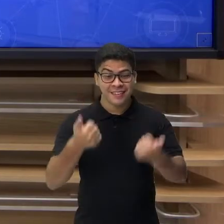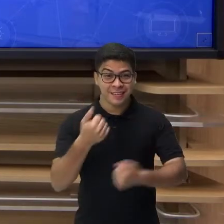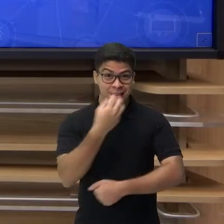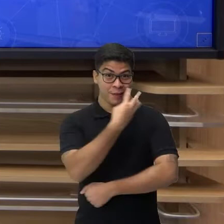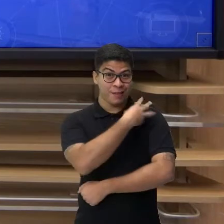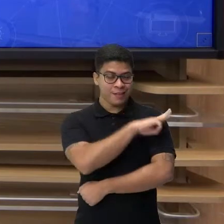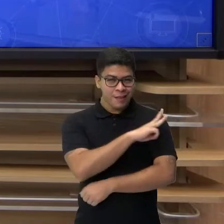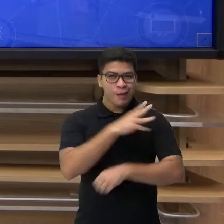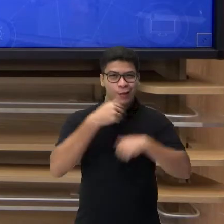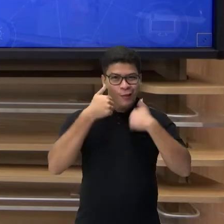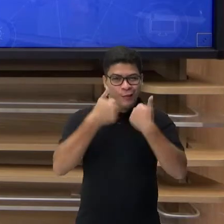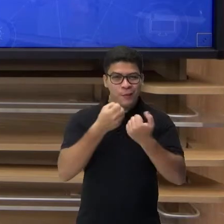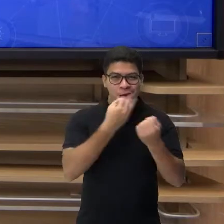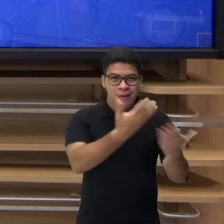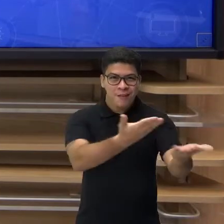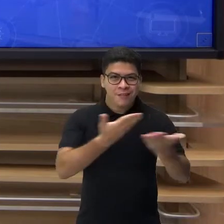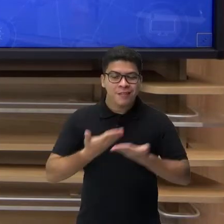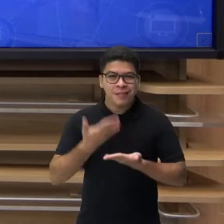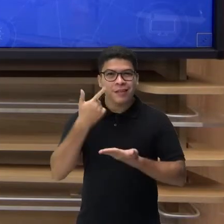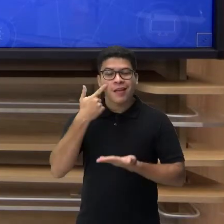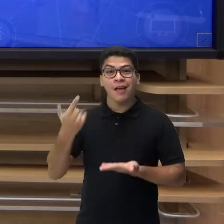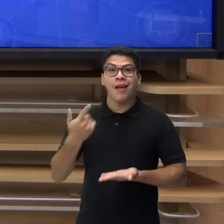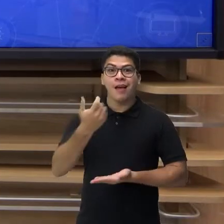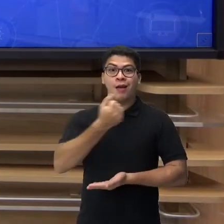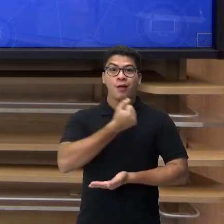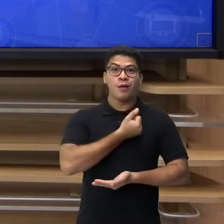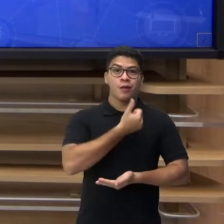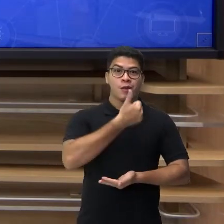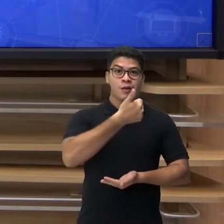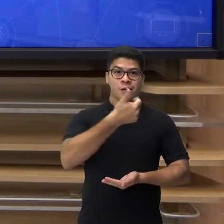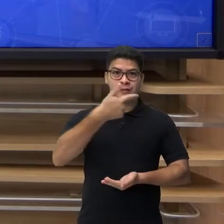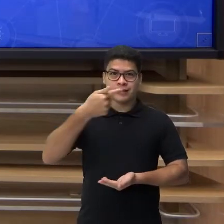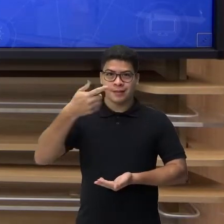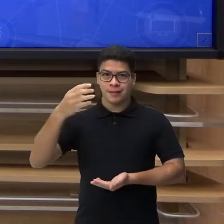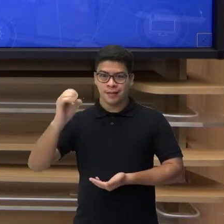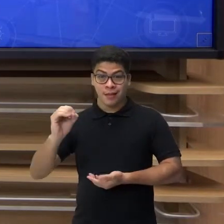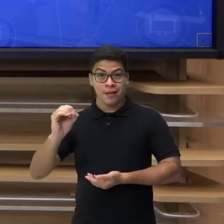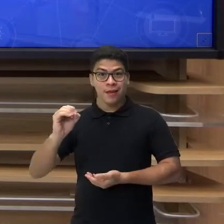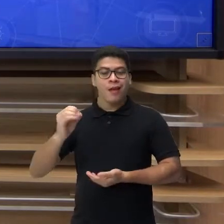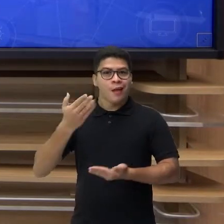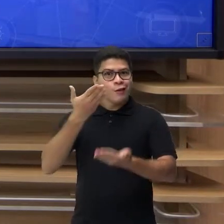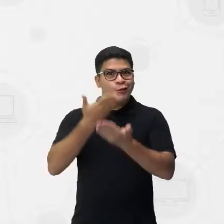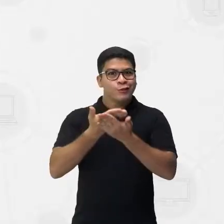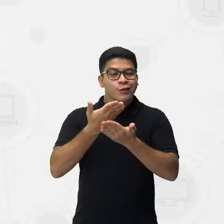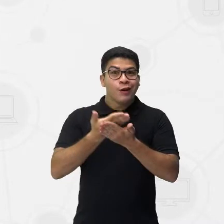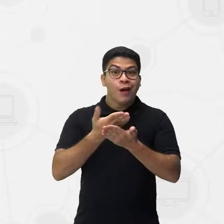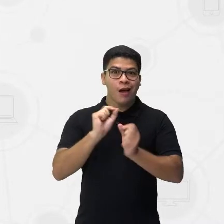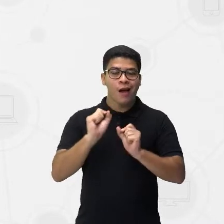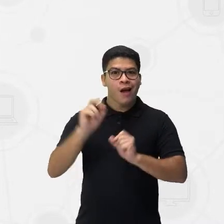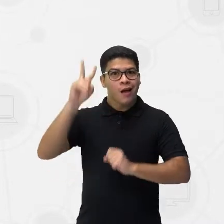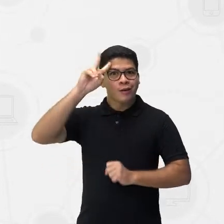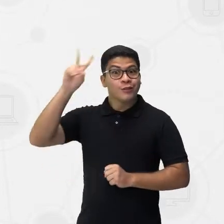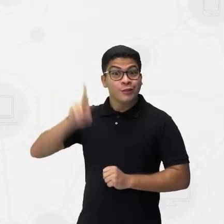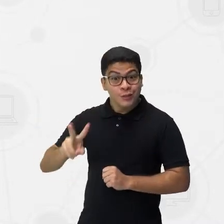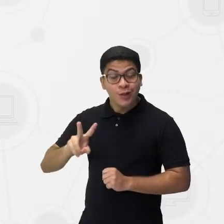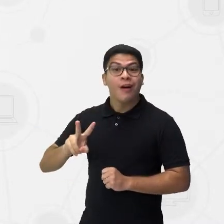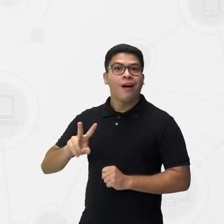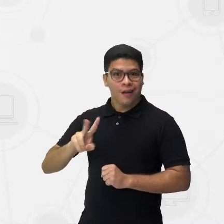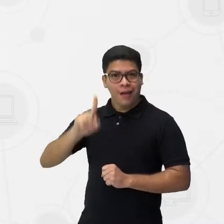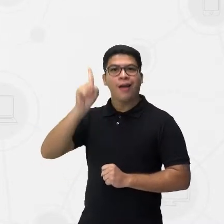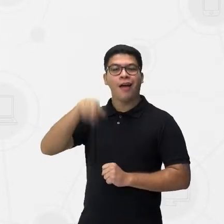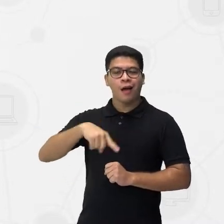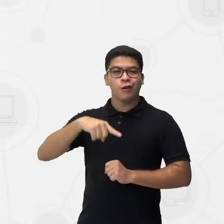terceiro ano, sejam bem-vindos à nossa aula 170 de História. A gente vai falar sobre Segunda Guerra Mundial,